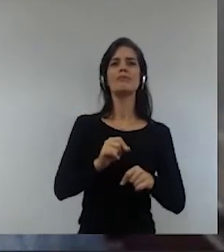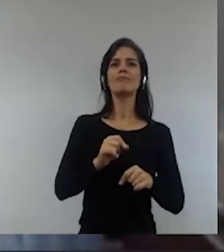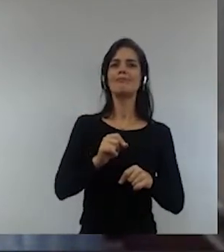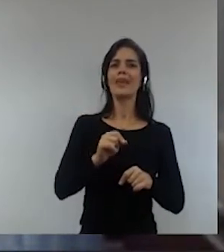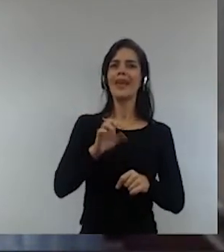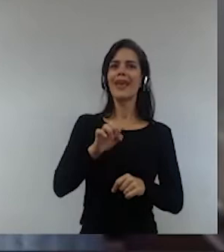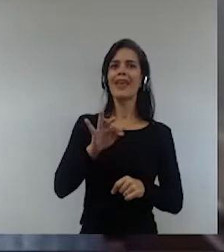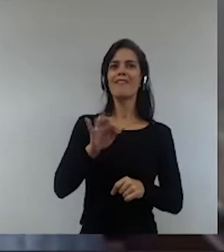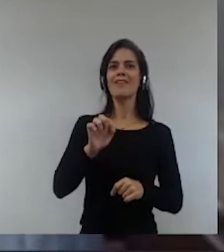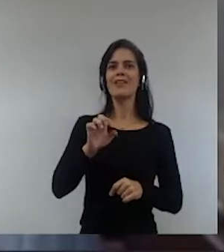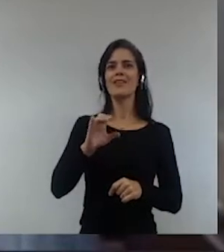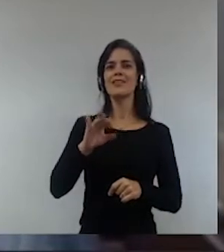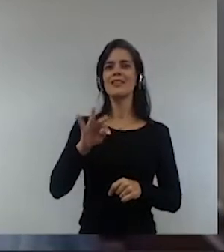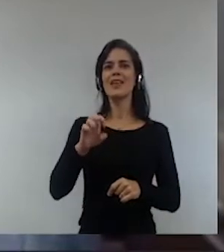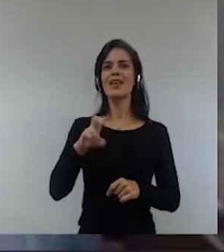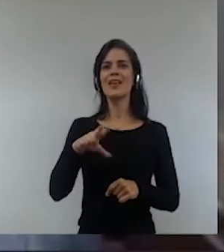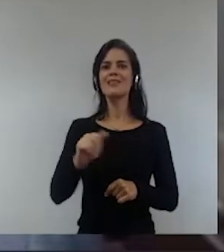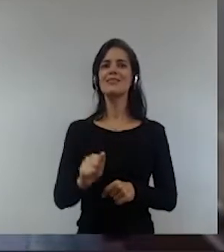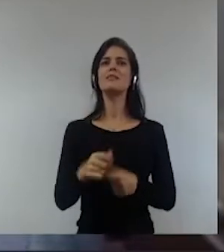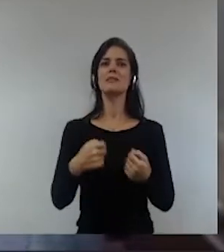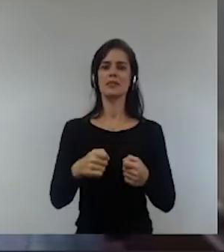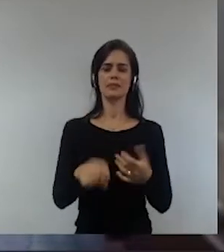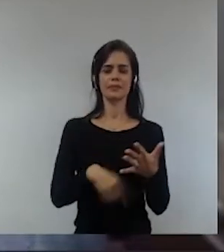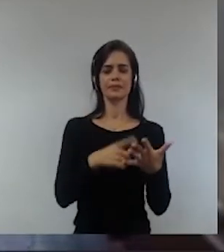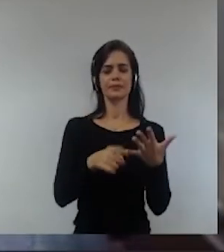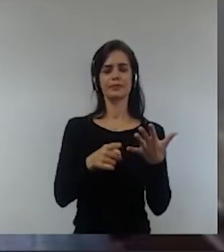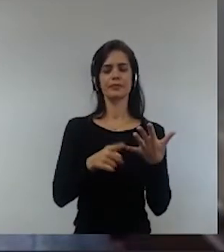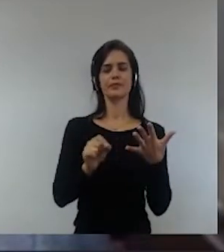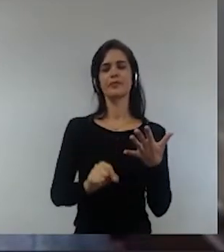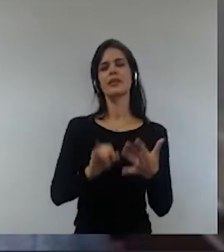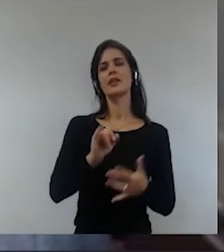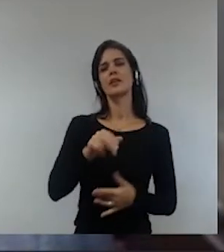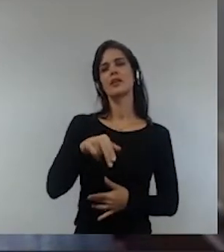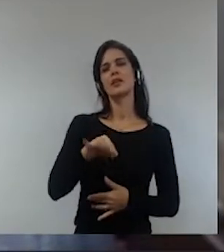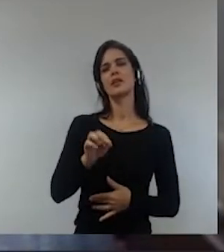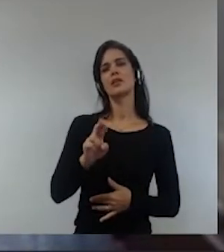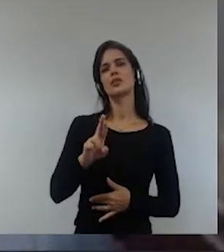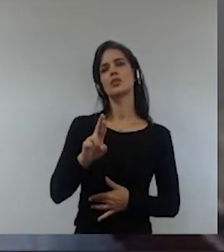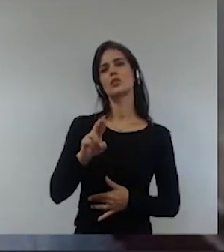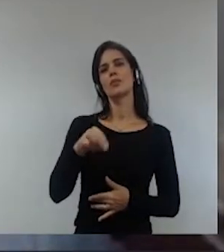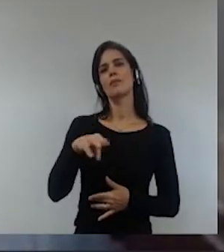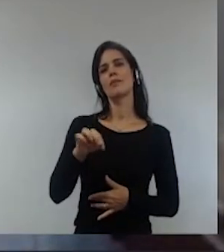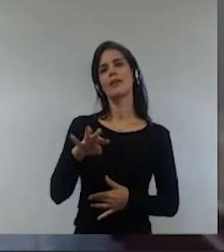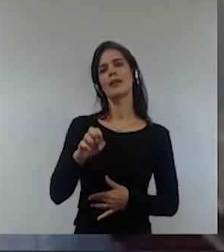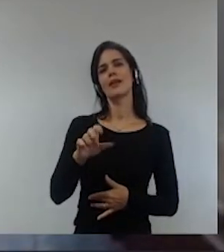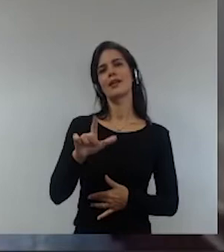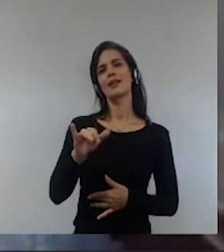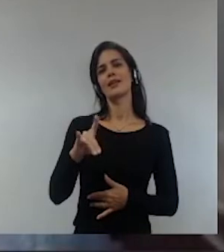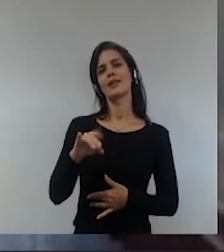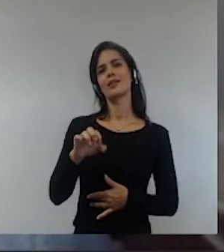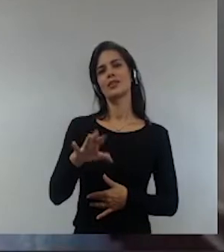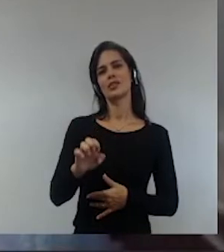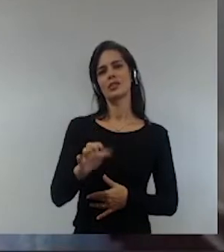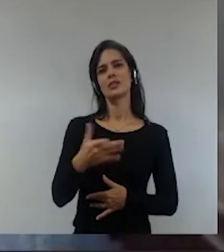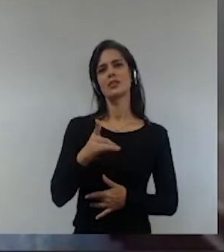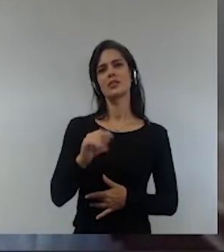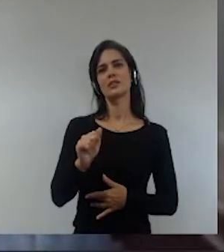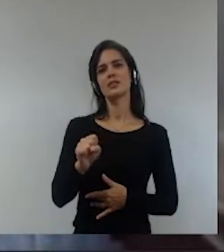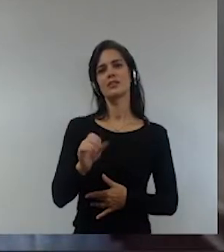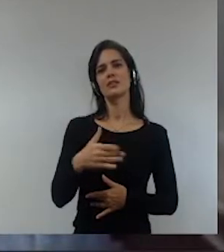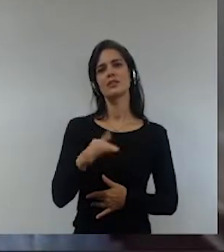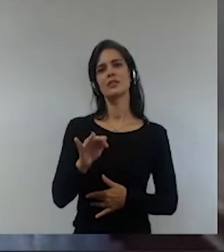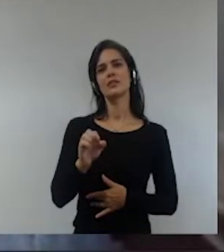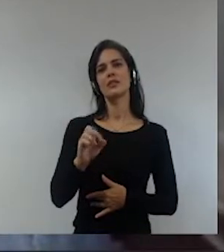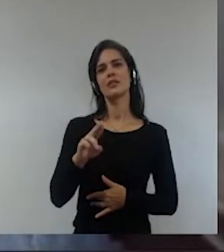a eficiência. E, por fim, o princípio da instrumentalidade das formas. Nós temos hoje, claro,